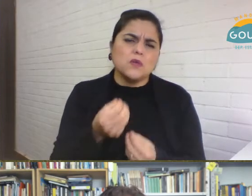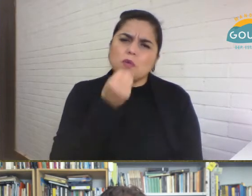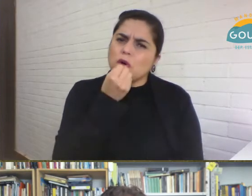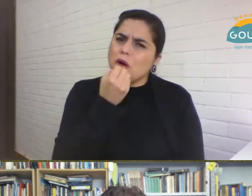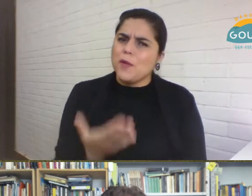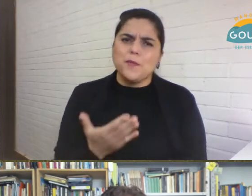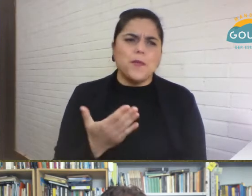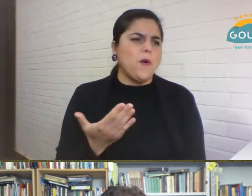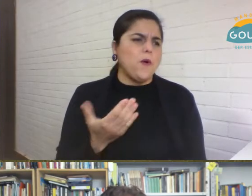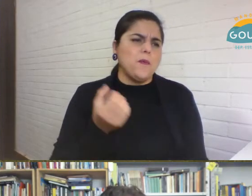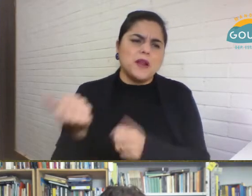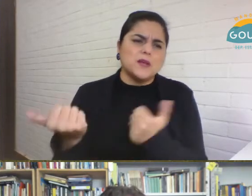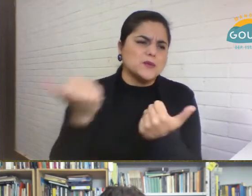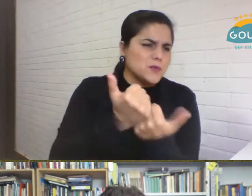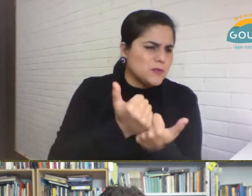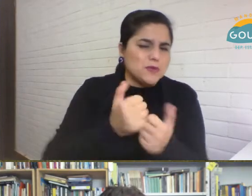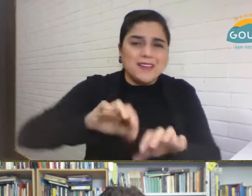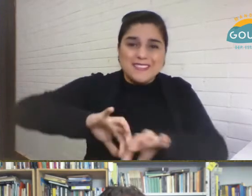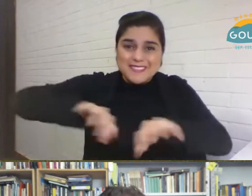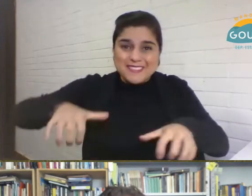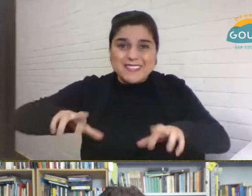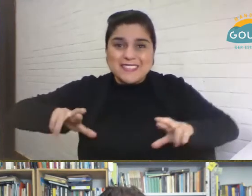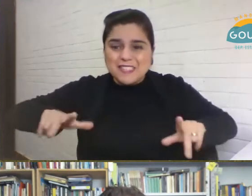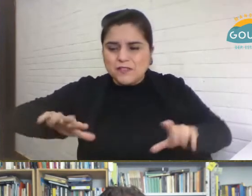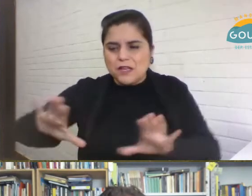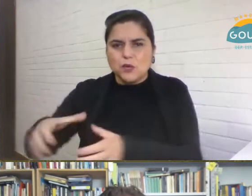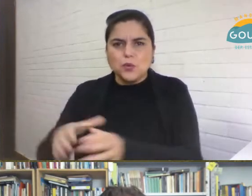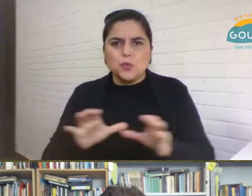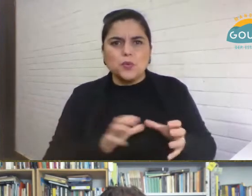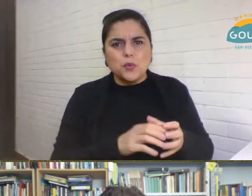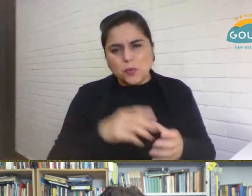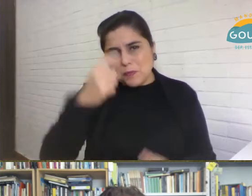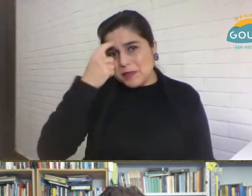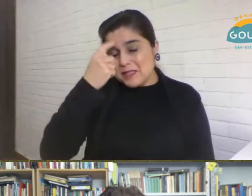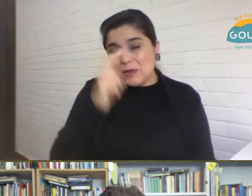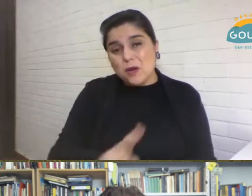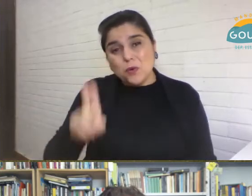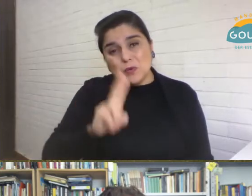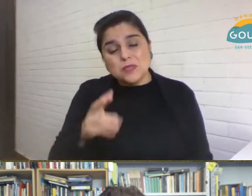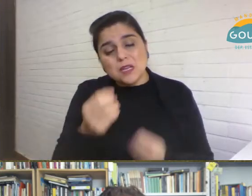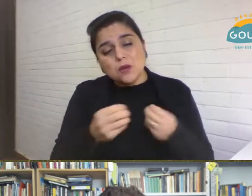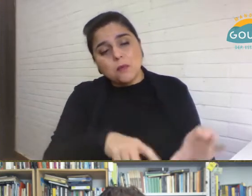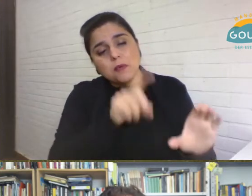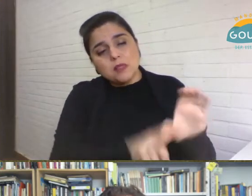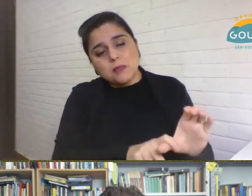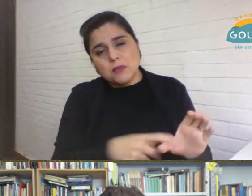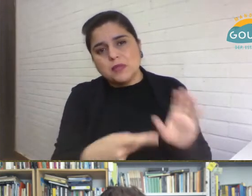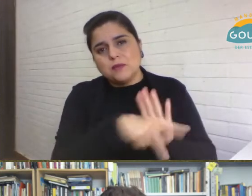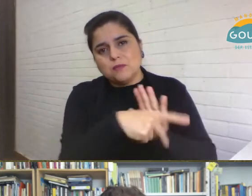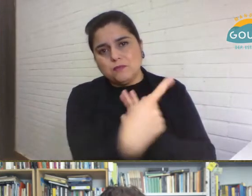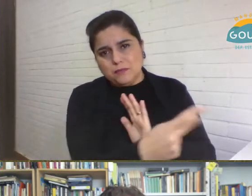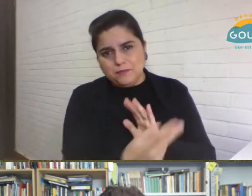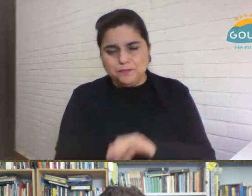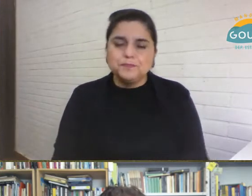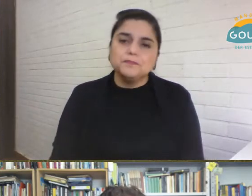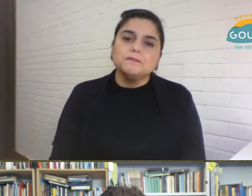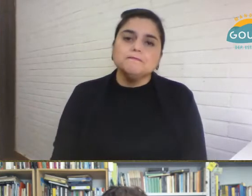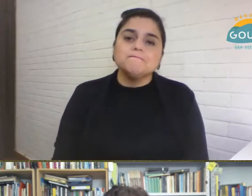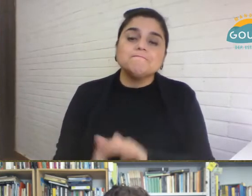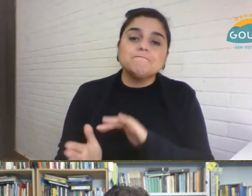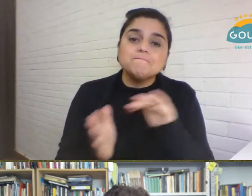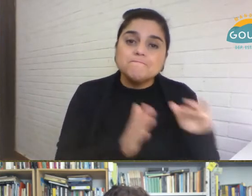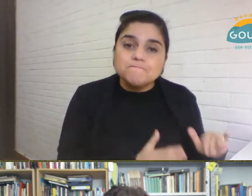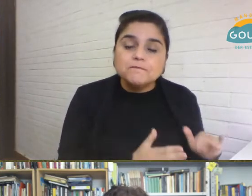legítima para ser utilizada no tratamento de dependentes opiáceos. E